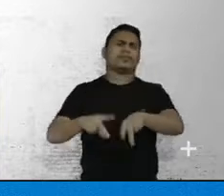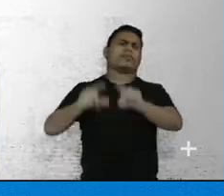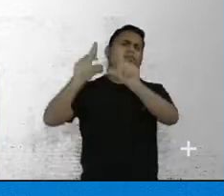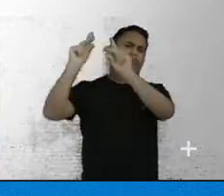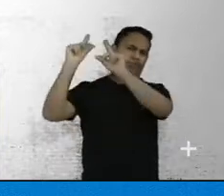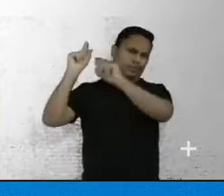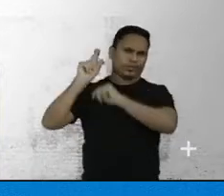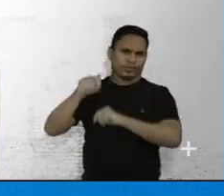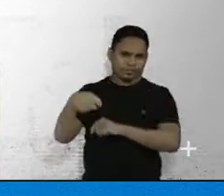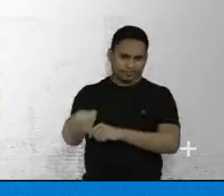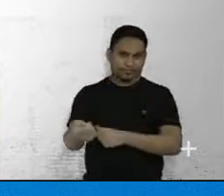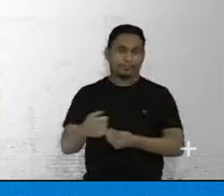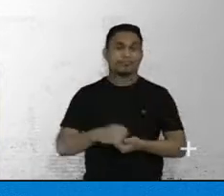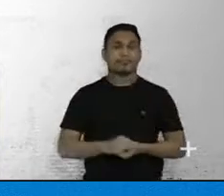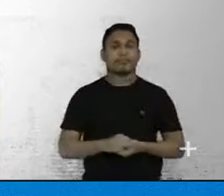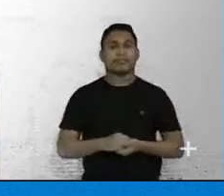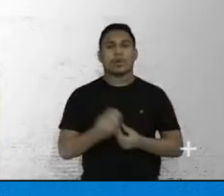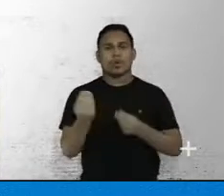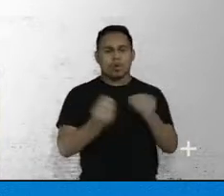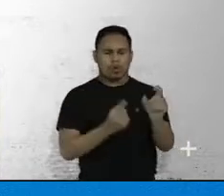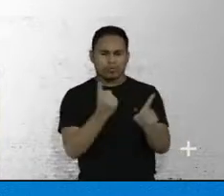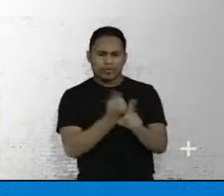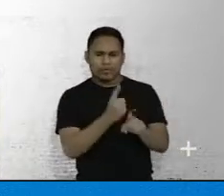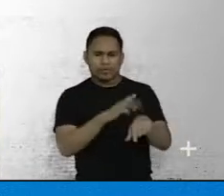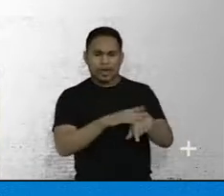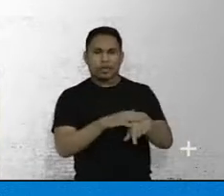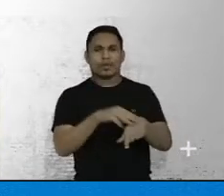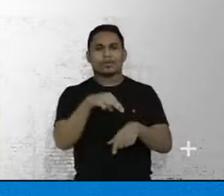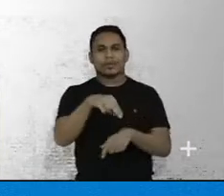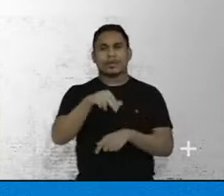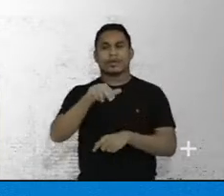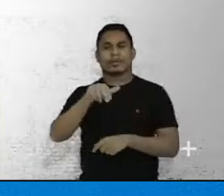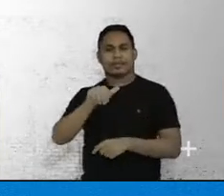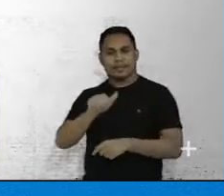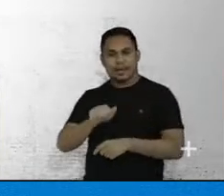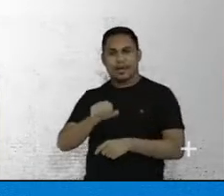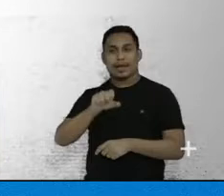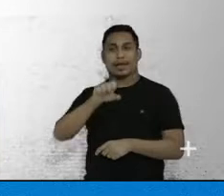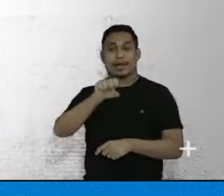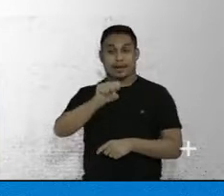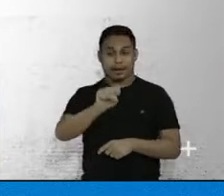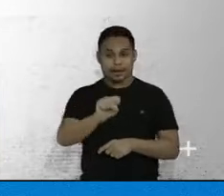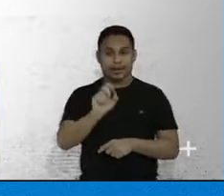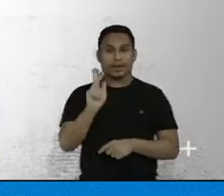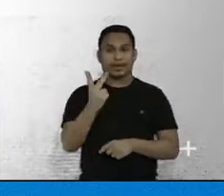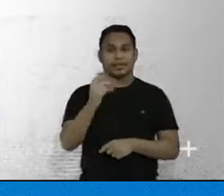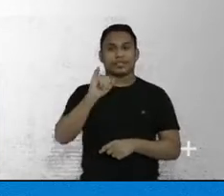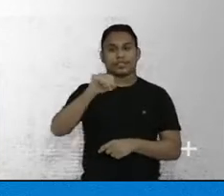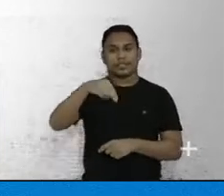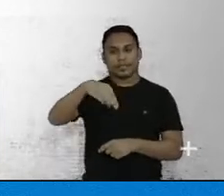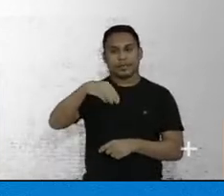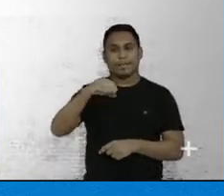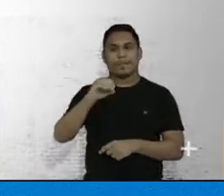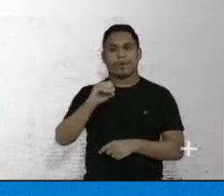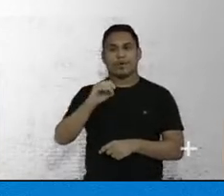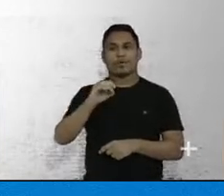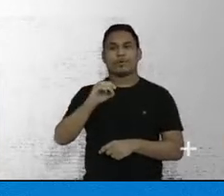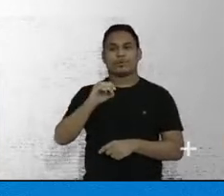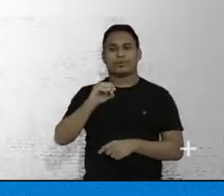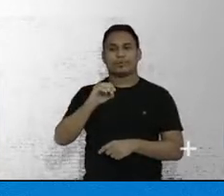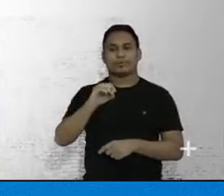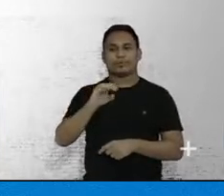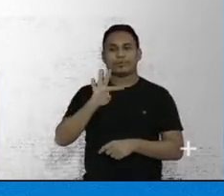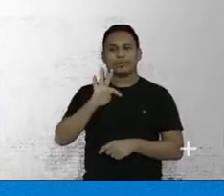O diagnóstico da doença de Hashimoto é dado pela presença desses autoanticorpos, pela presença desses